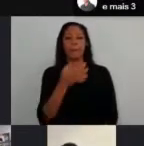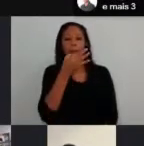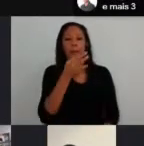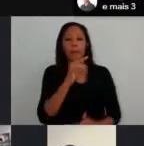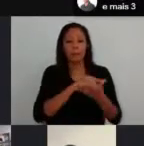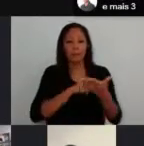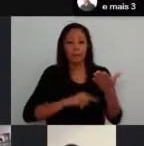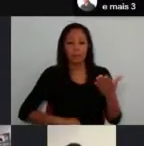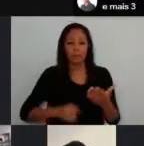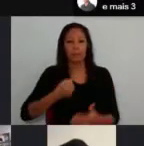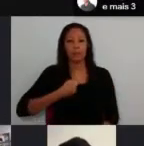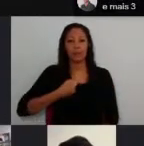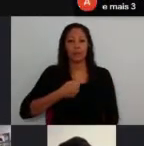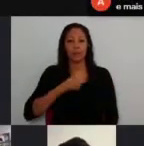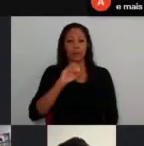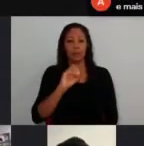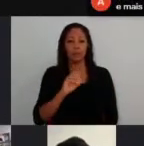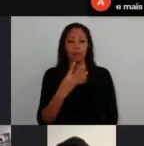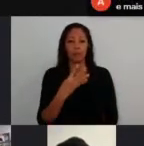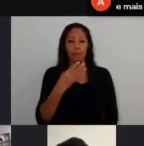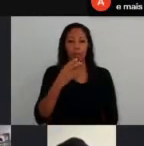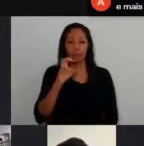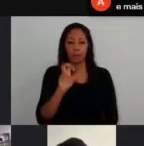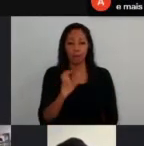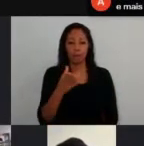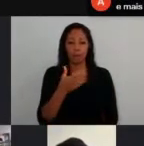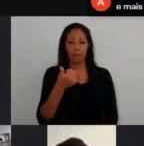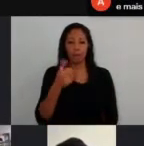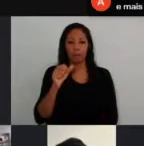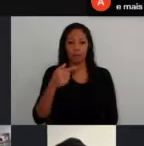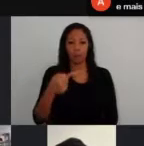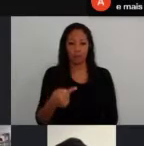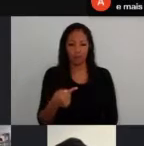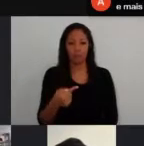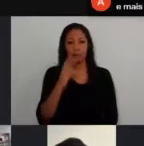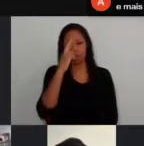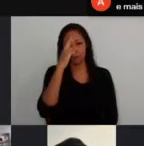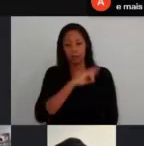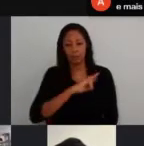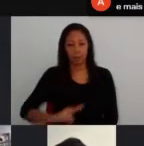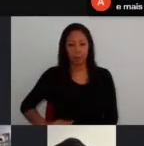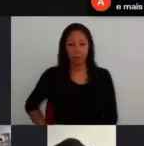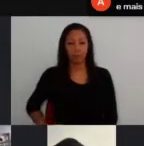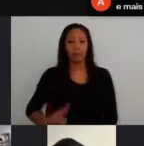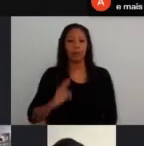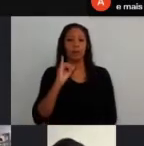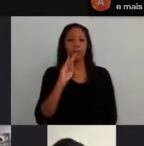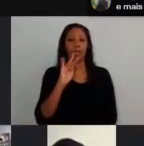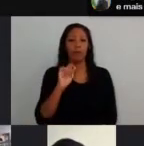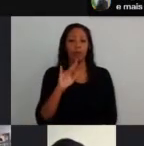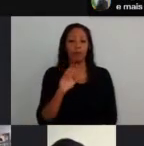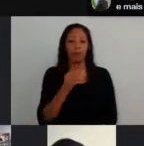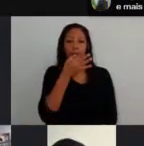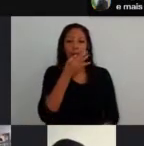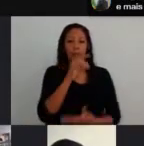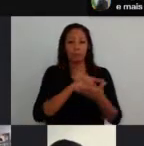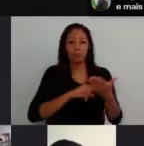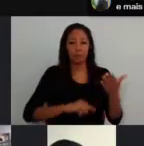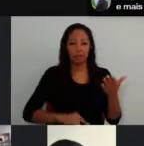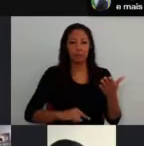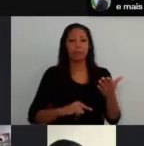lei número 045/2017, Poder Legislativo Municipal, vereador Ítalo de Brito Siqueira. Parecer ao projeto de lei número